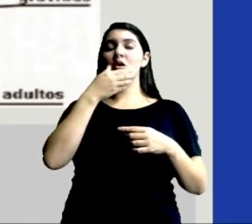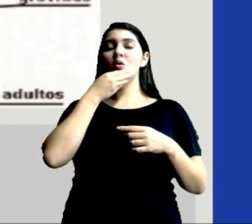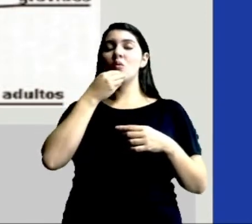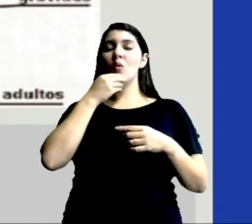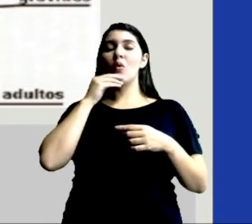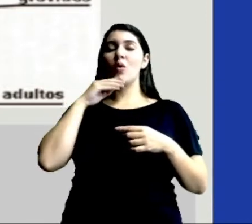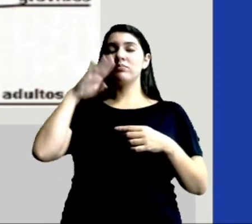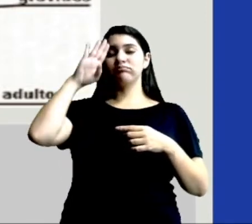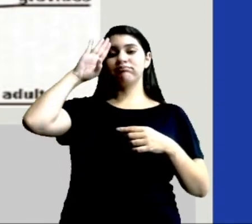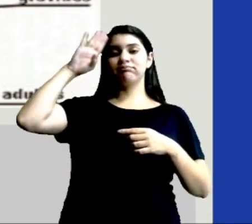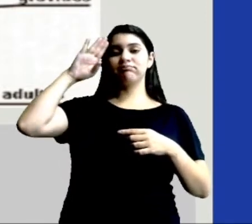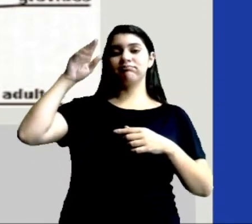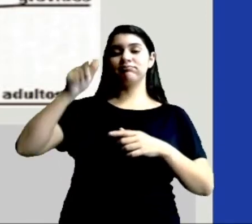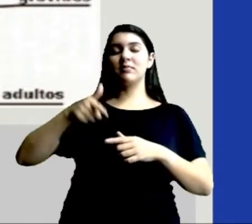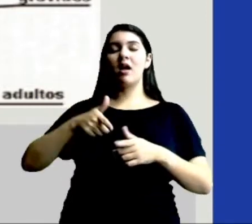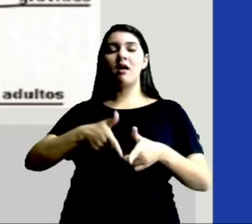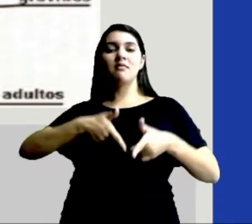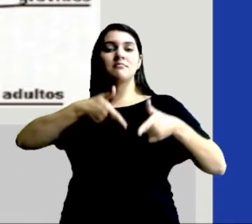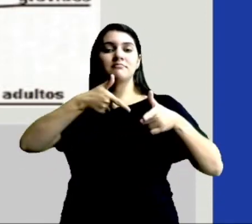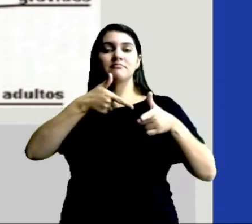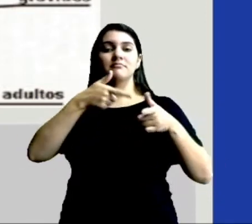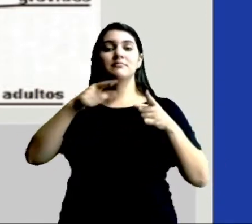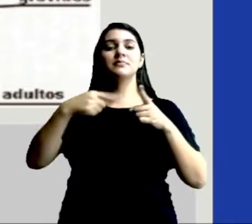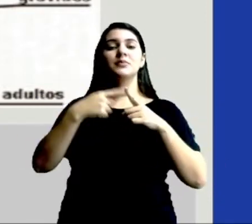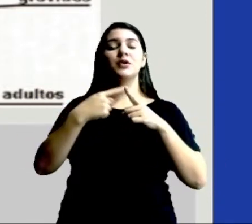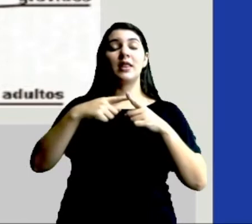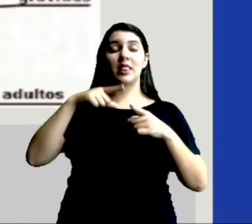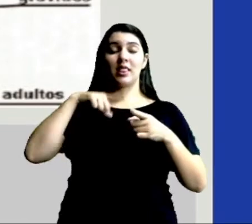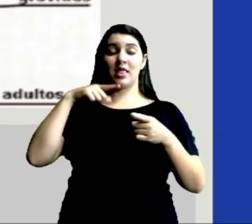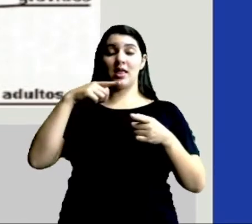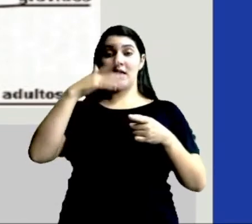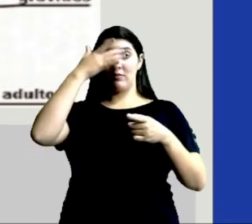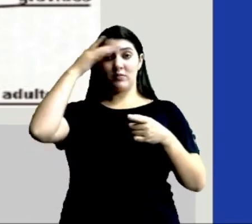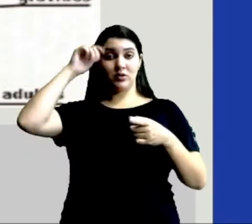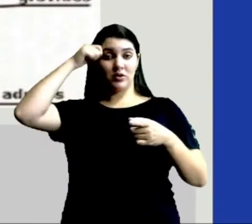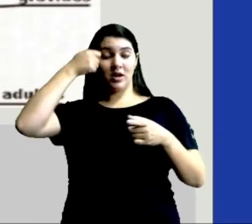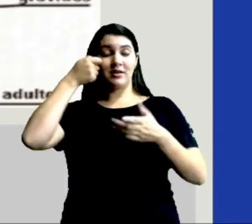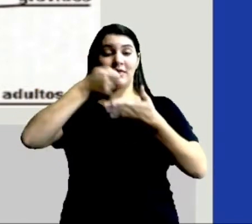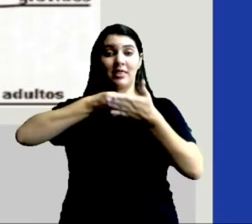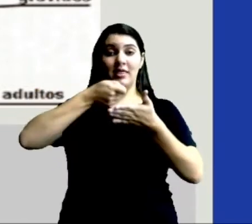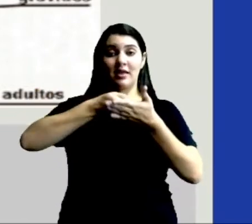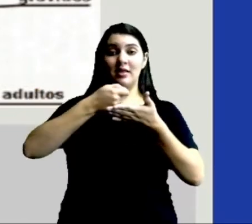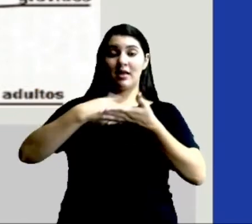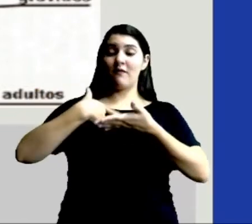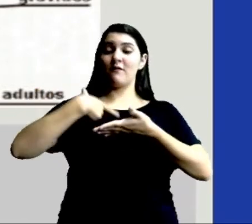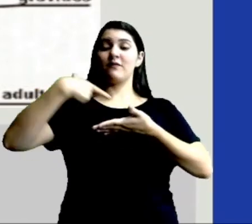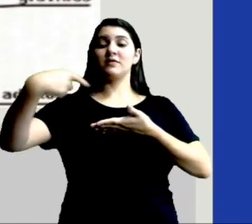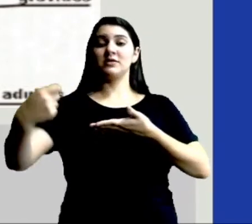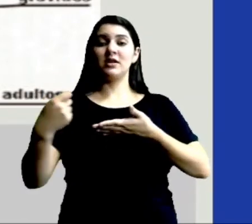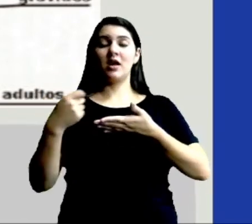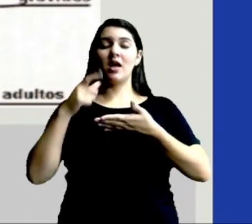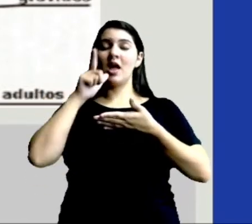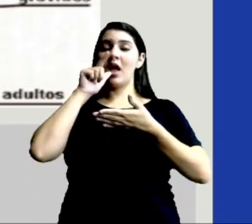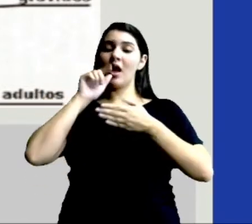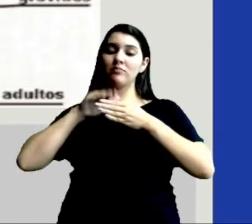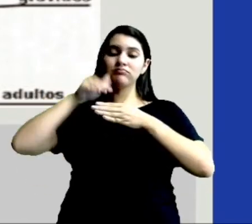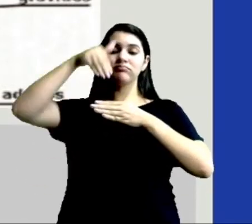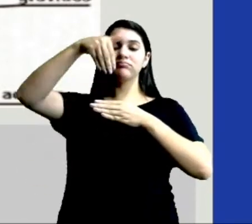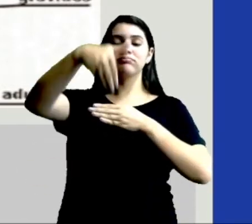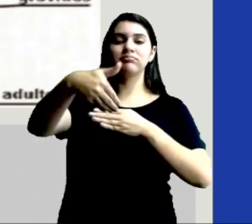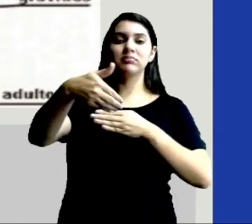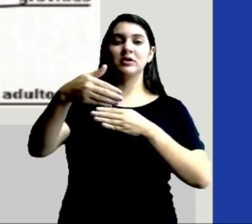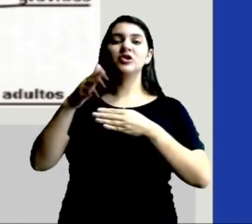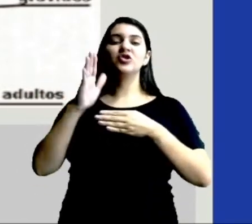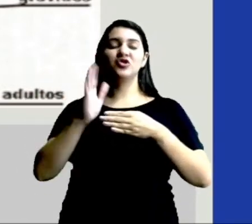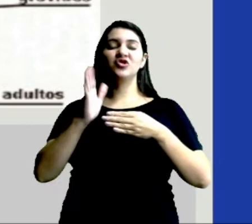para quê? Muitos deles tentavam fugir desse navio, se jogar ao mar, para que já imaginavam que